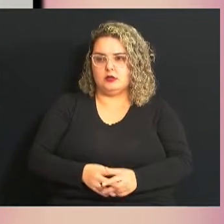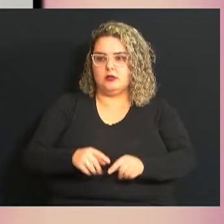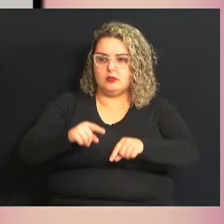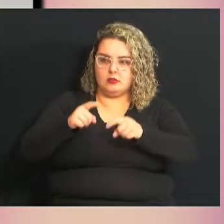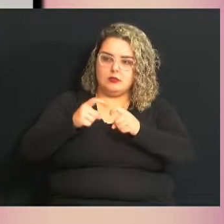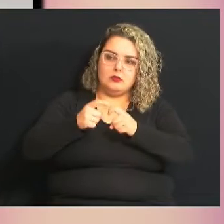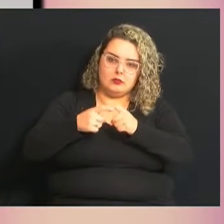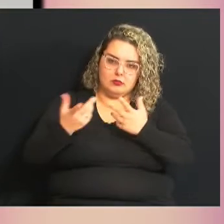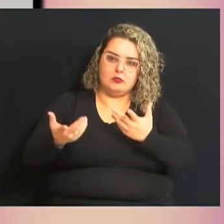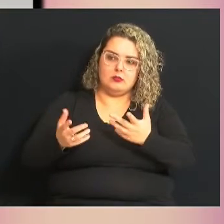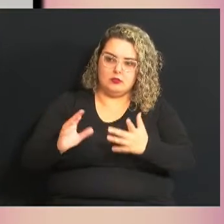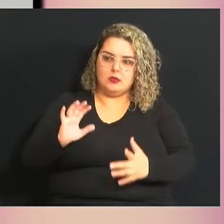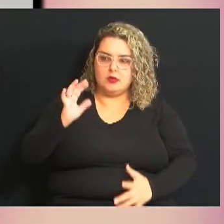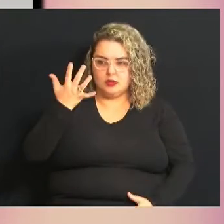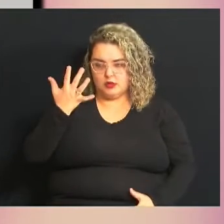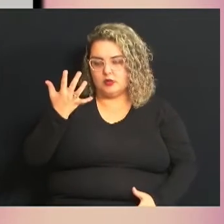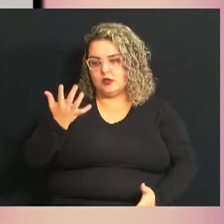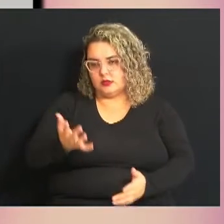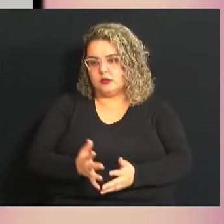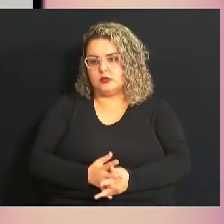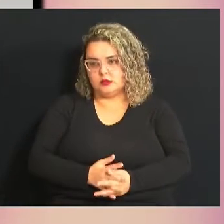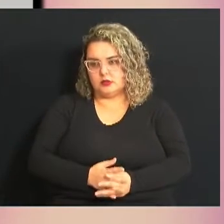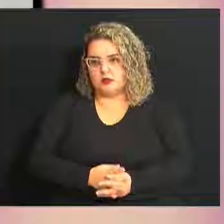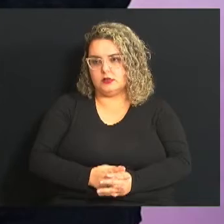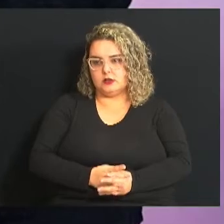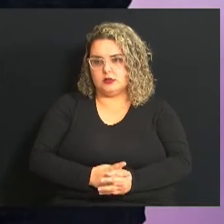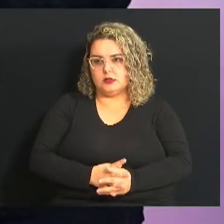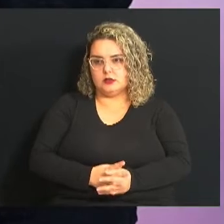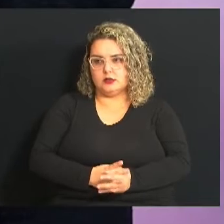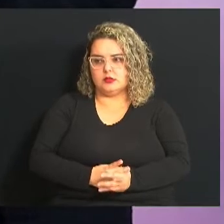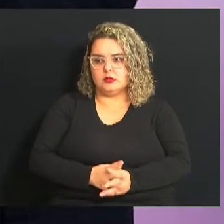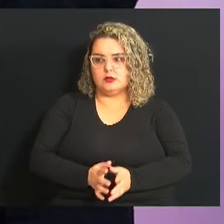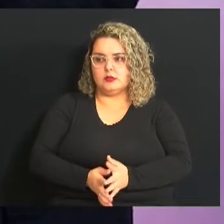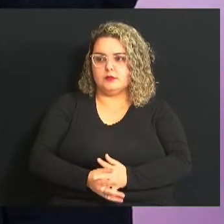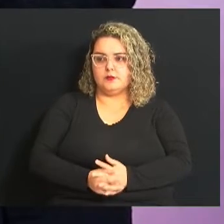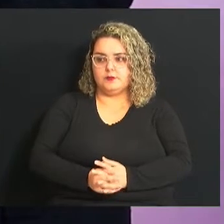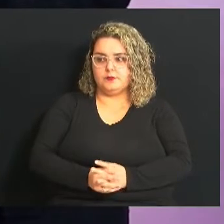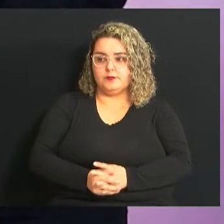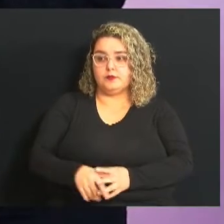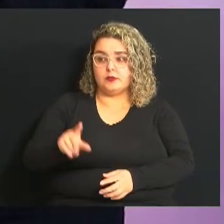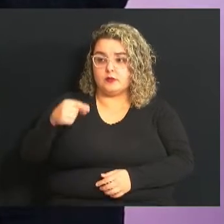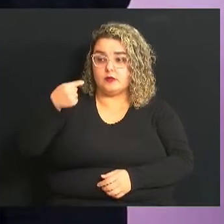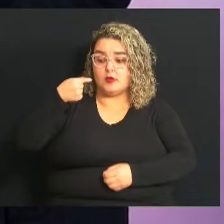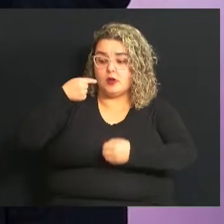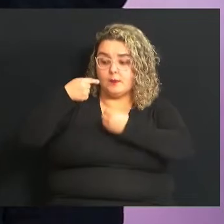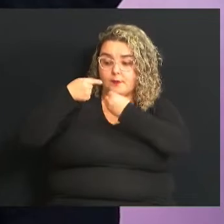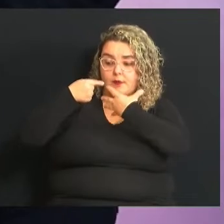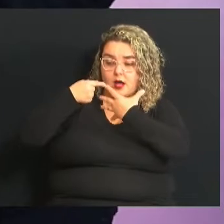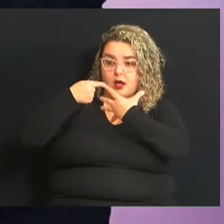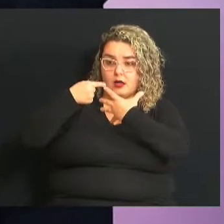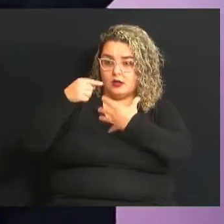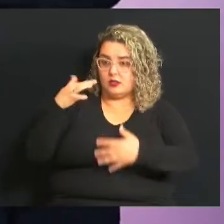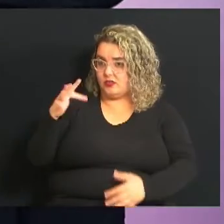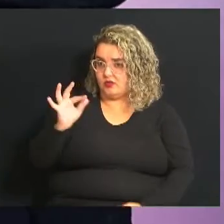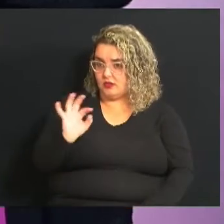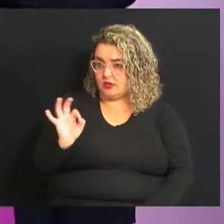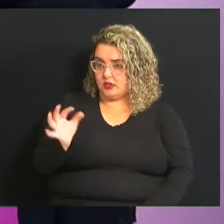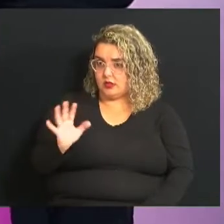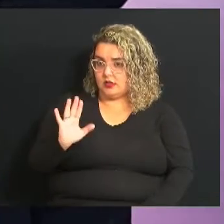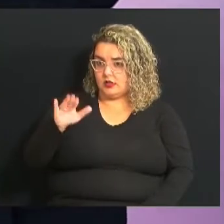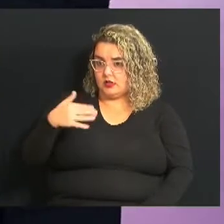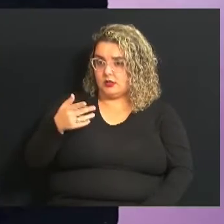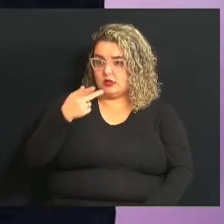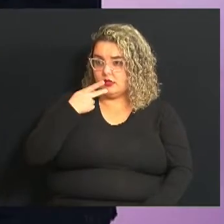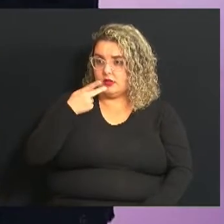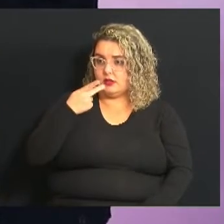aplicada sobre essas lesões. E essa luz, esse feixe de luz não dói nada, doutor? Porque quando a gente fala, né, vai